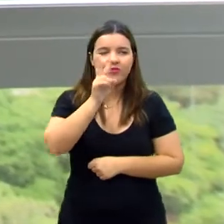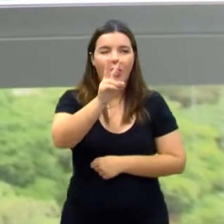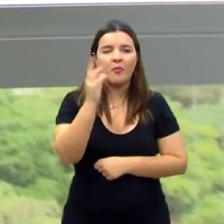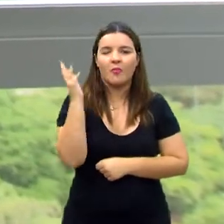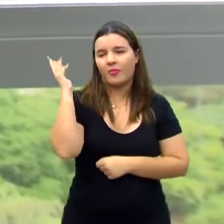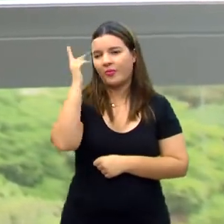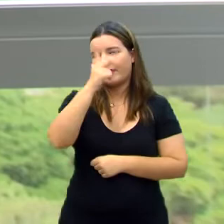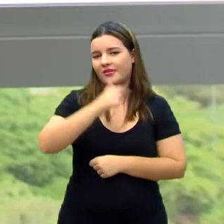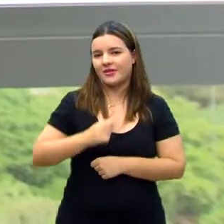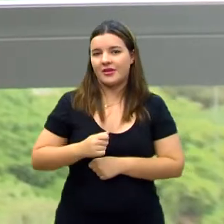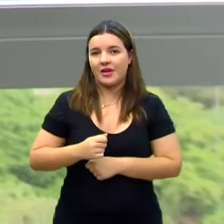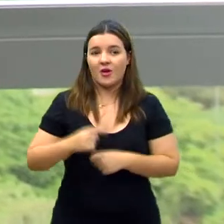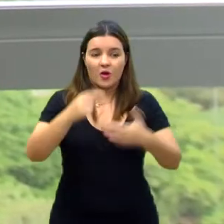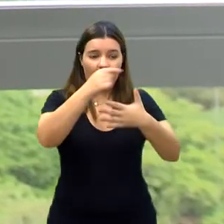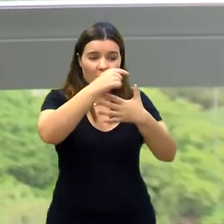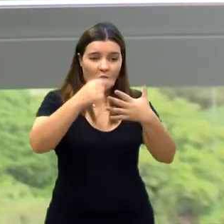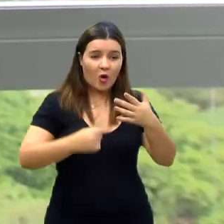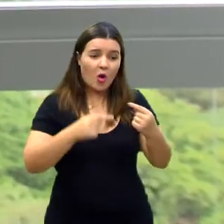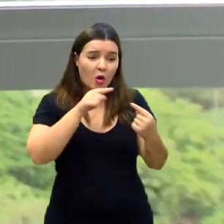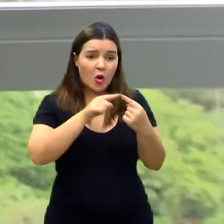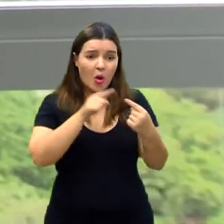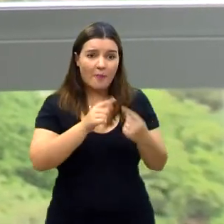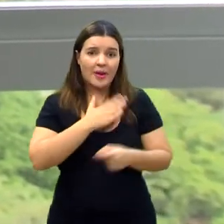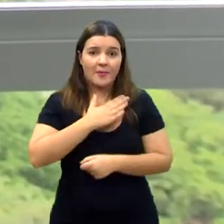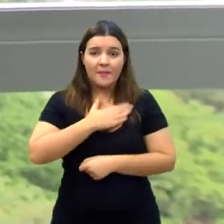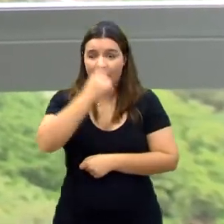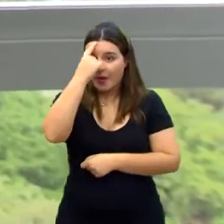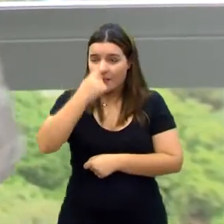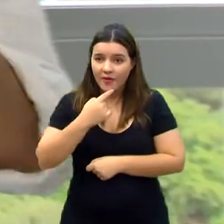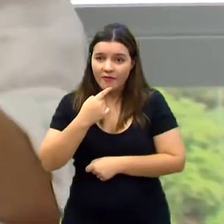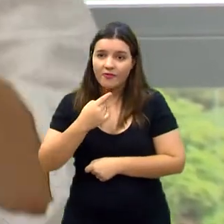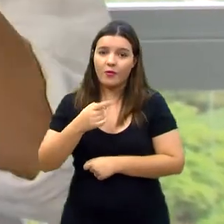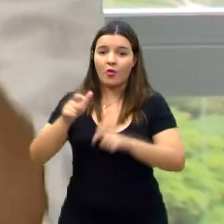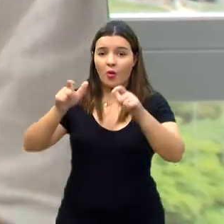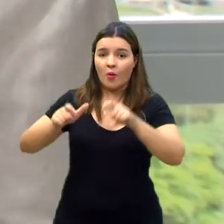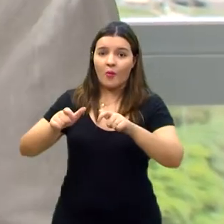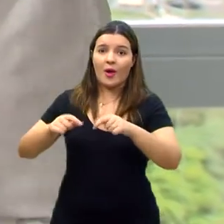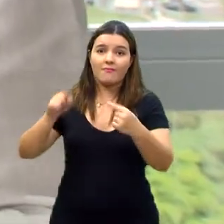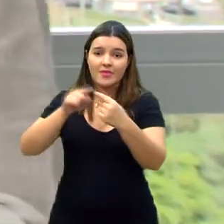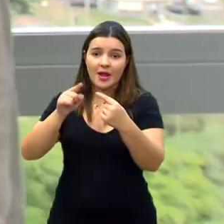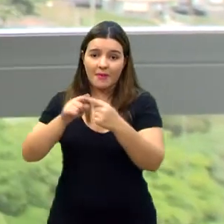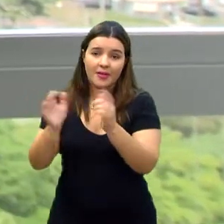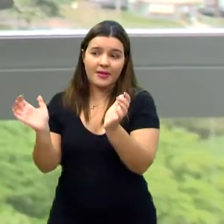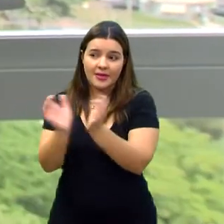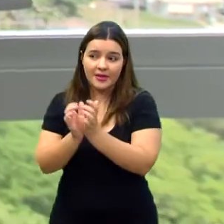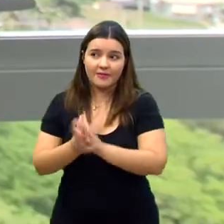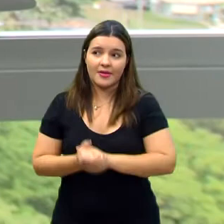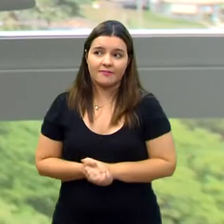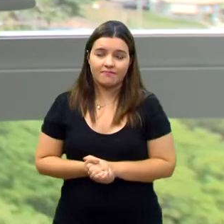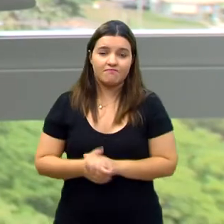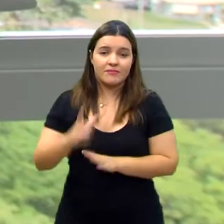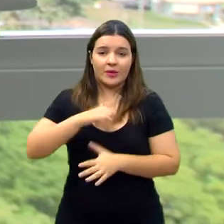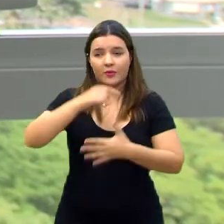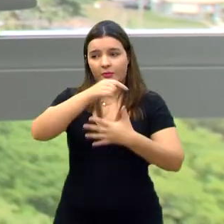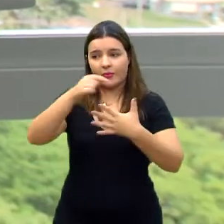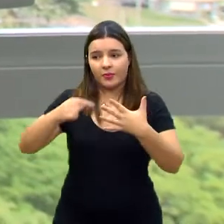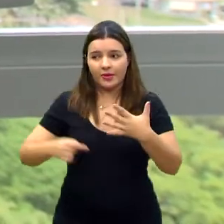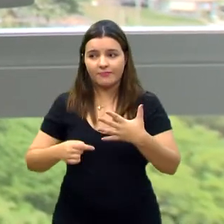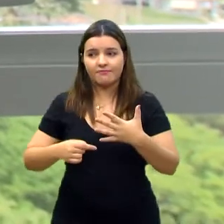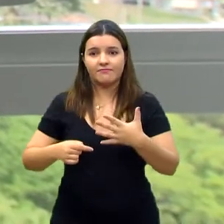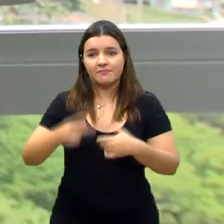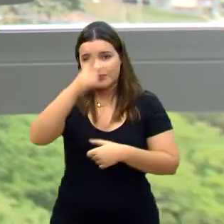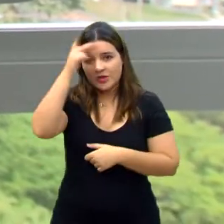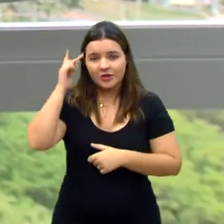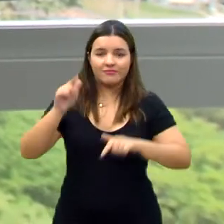eukarya no lugar bem bem feito para elas né pra equipe fica aí fica